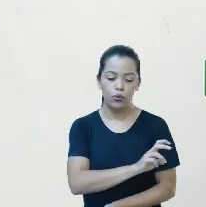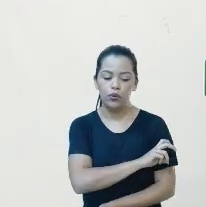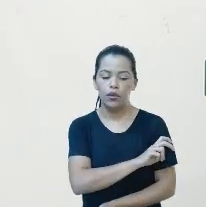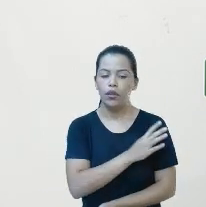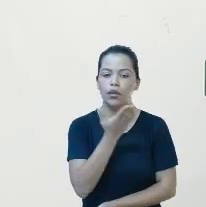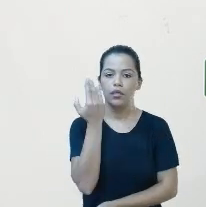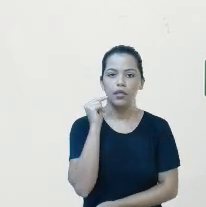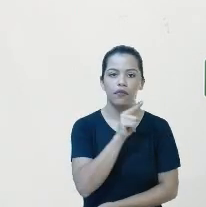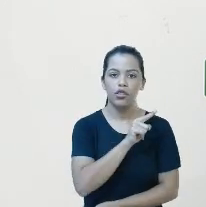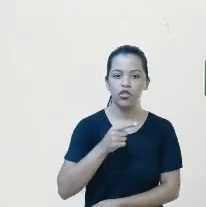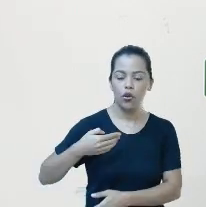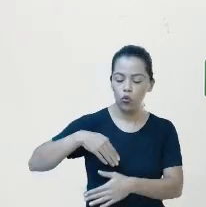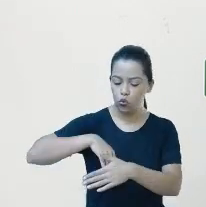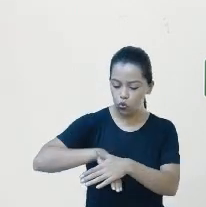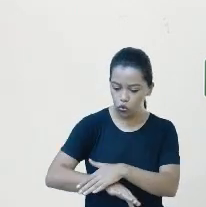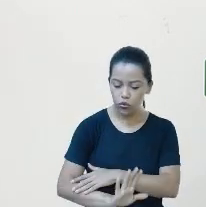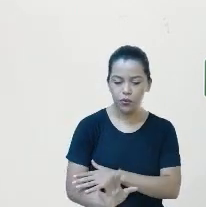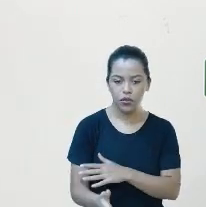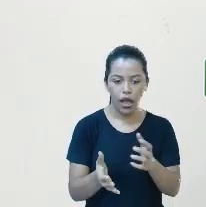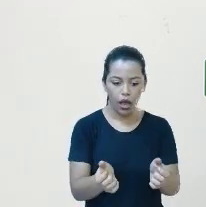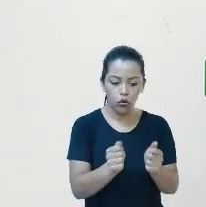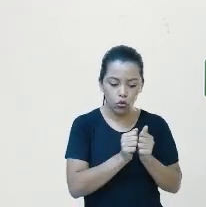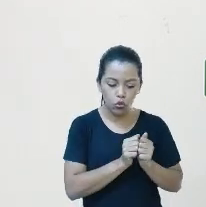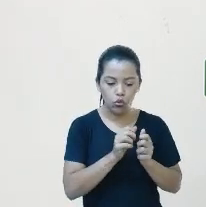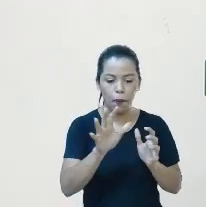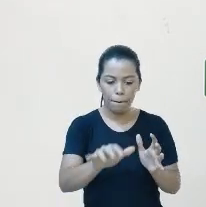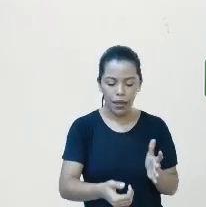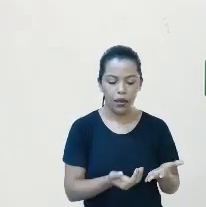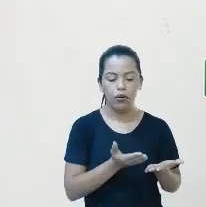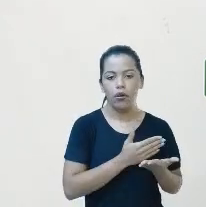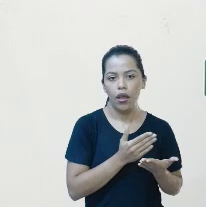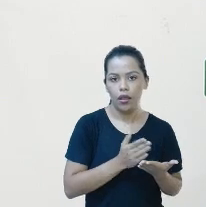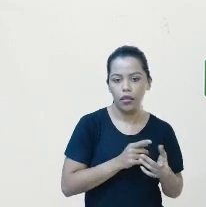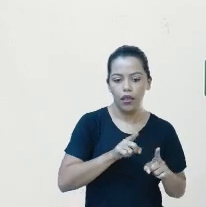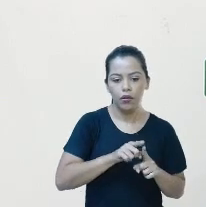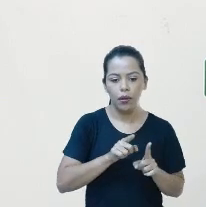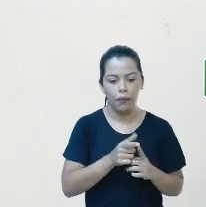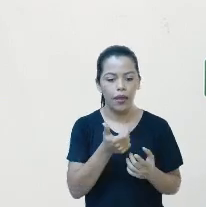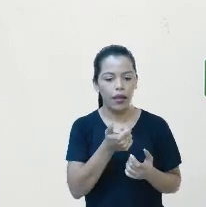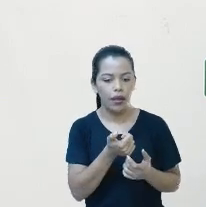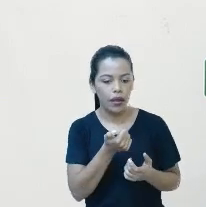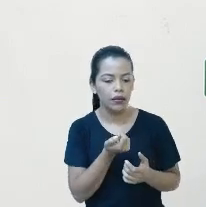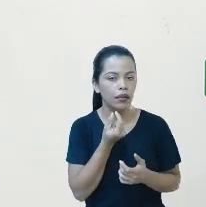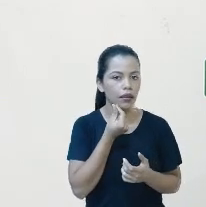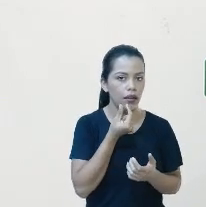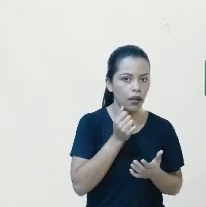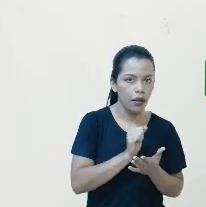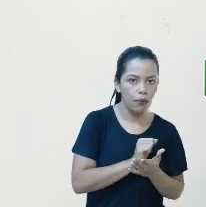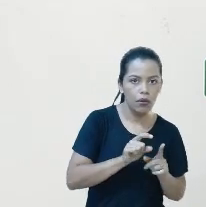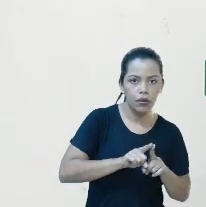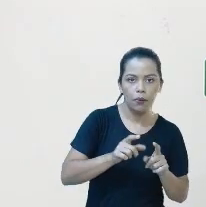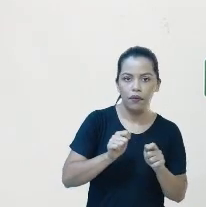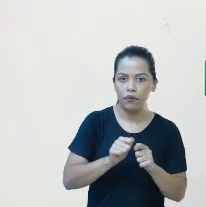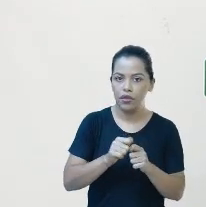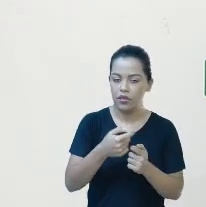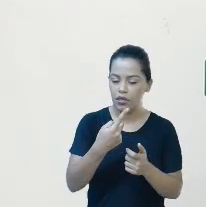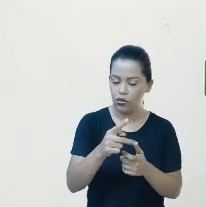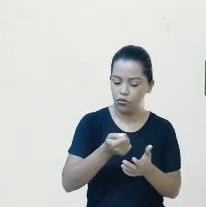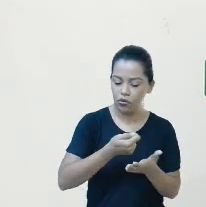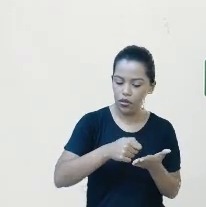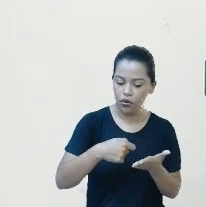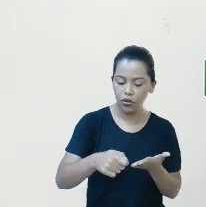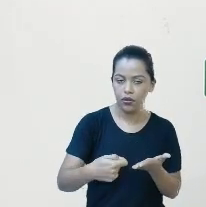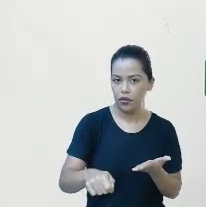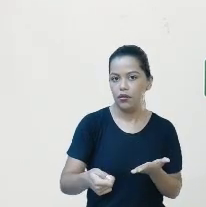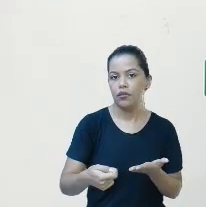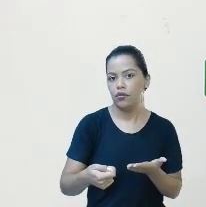hábito legal de ter o teu caderno aí do teu ladinho, a tua caneta, sim, para fazer as tuas anotações,